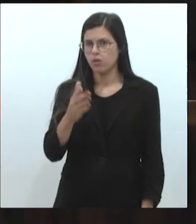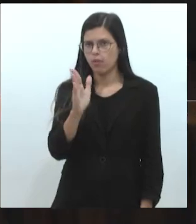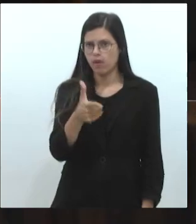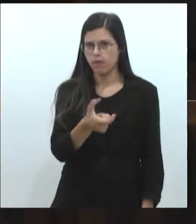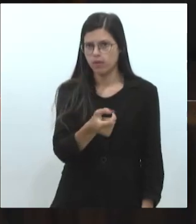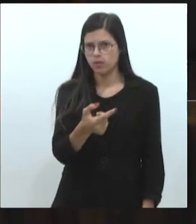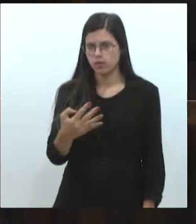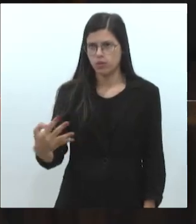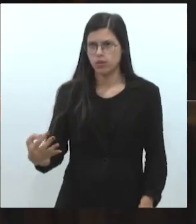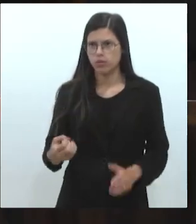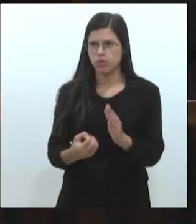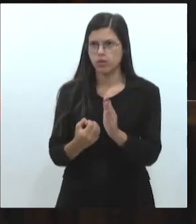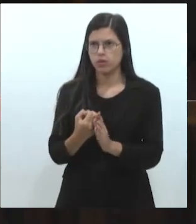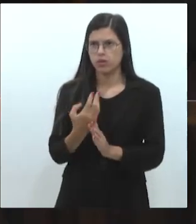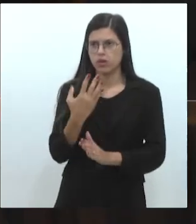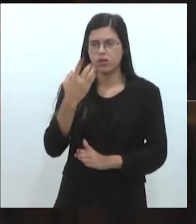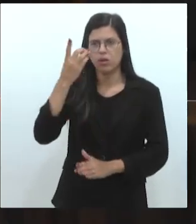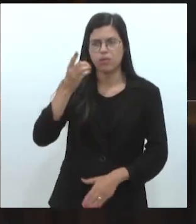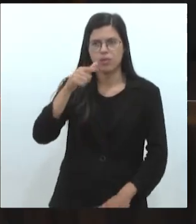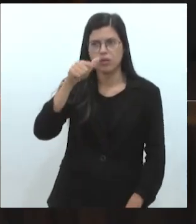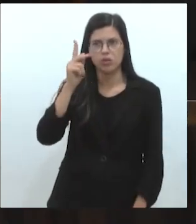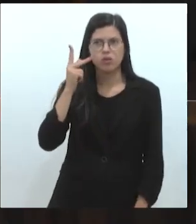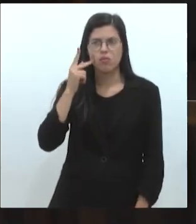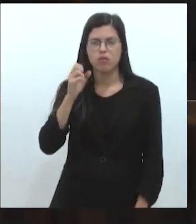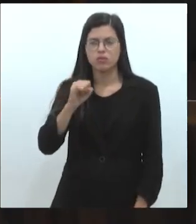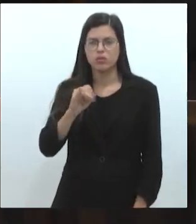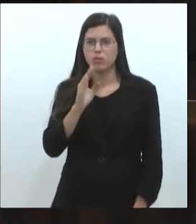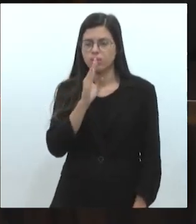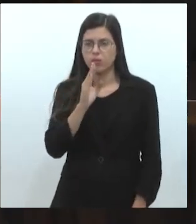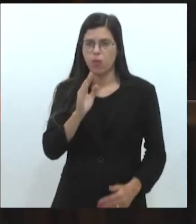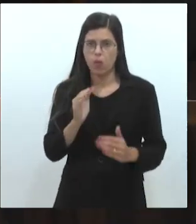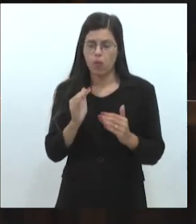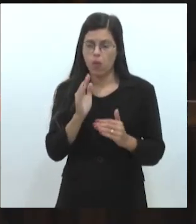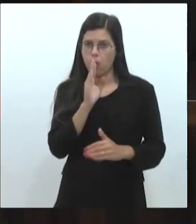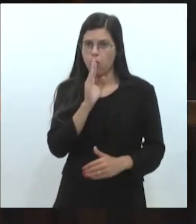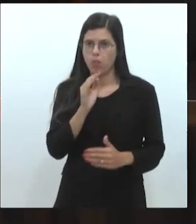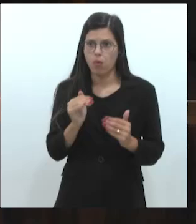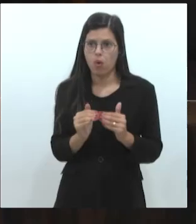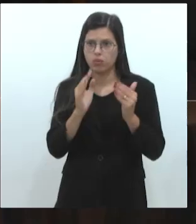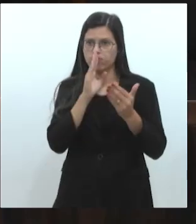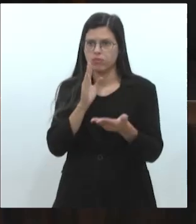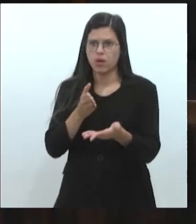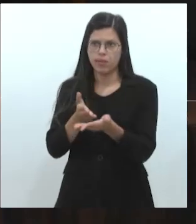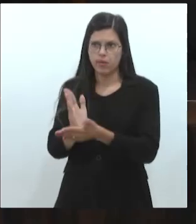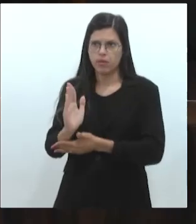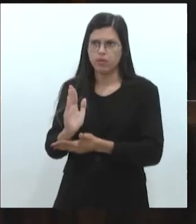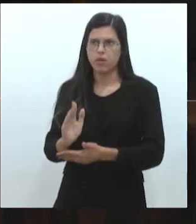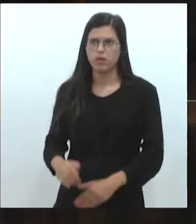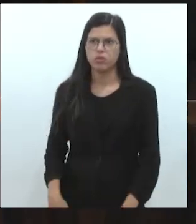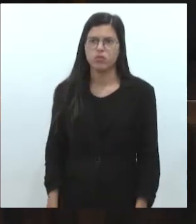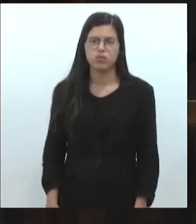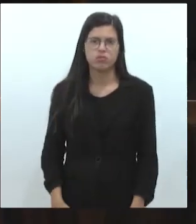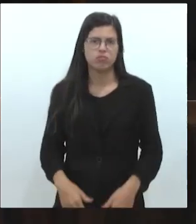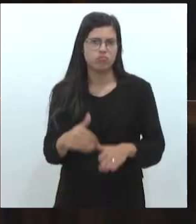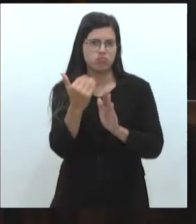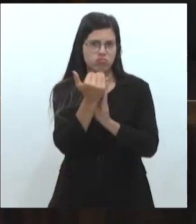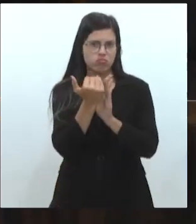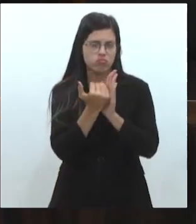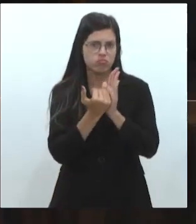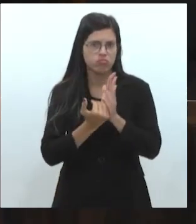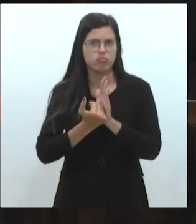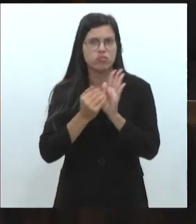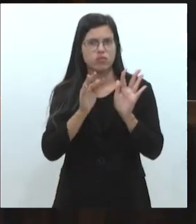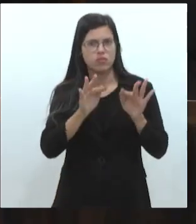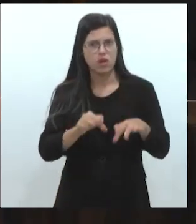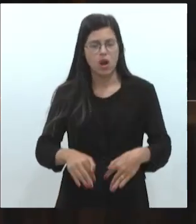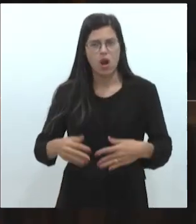4.404/2024, do deputado Luiz Paulo. Senhores que aprovam, estão aprovados. Nada mais a tratar na ordem do dia, passa-se